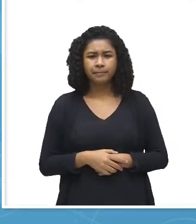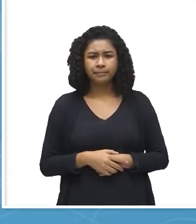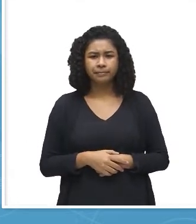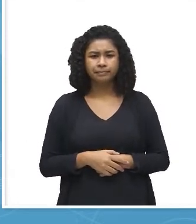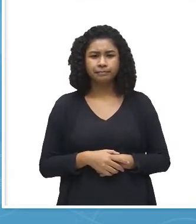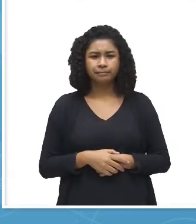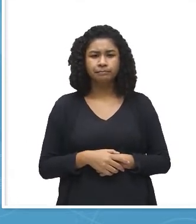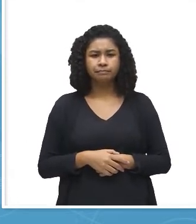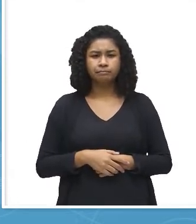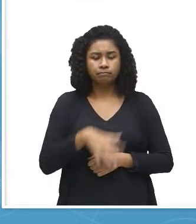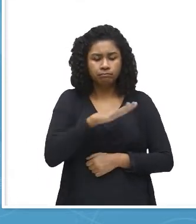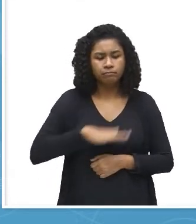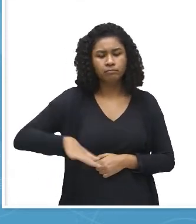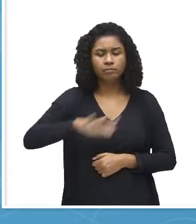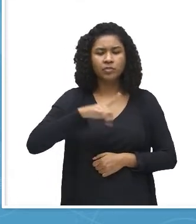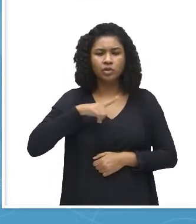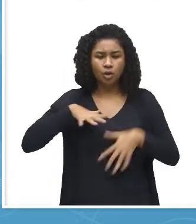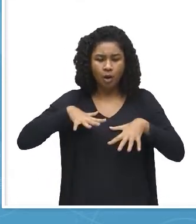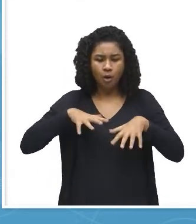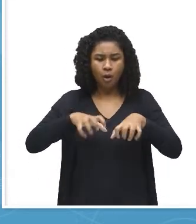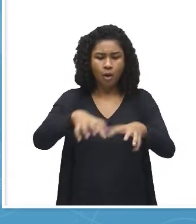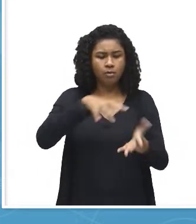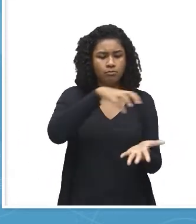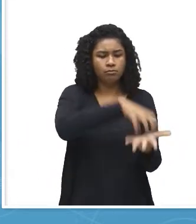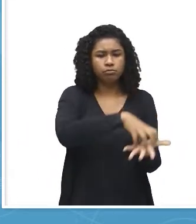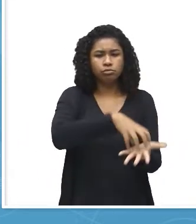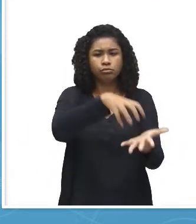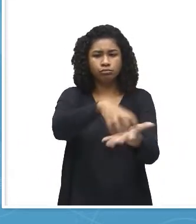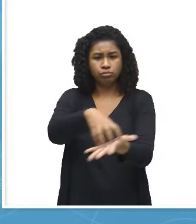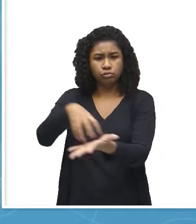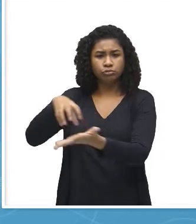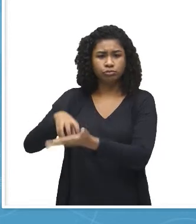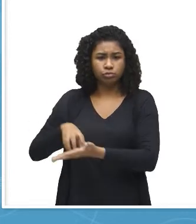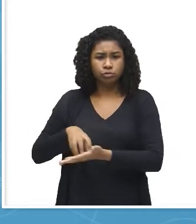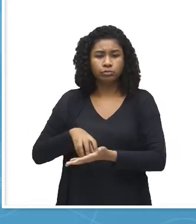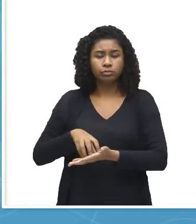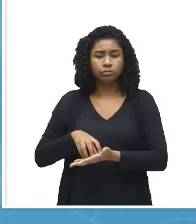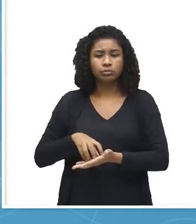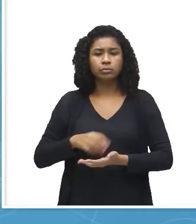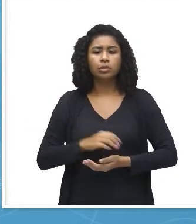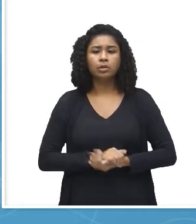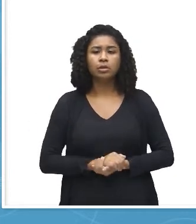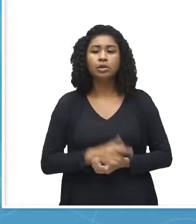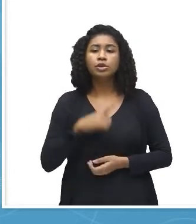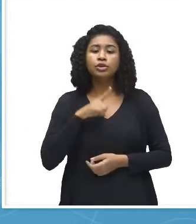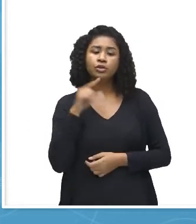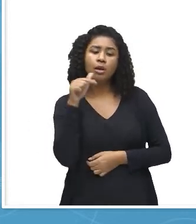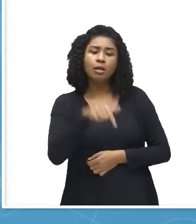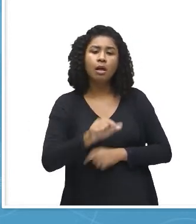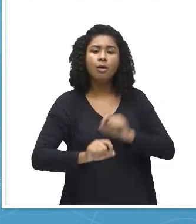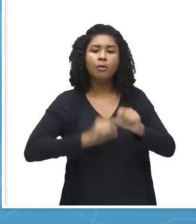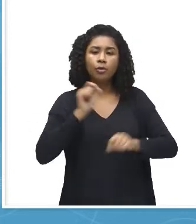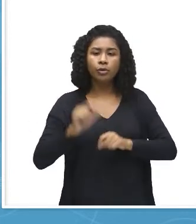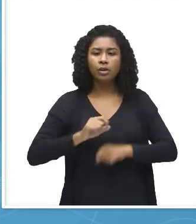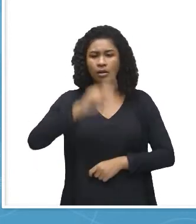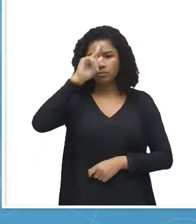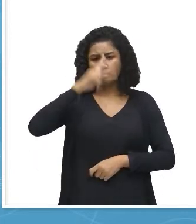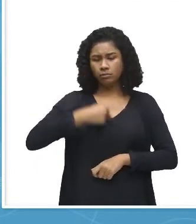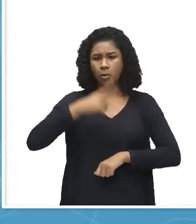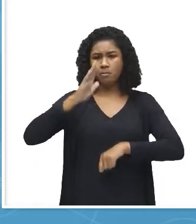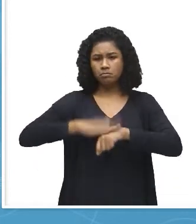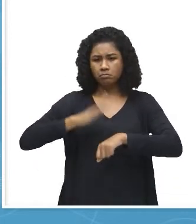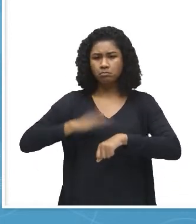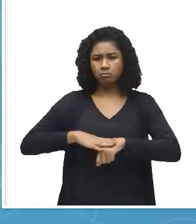por potências imperialistas, protetorados, que eram aqueles territórios que tinham certa autonomia